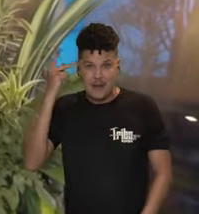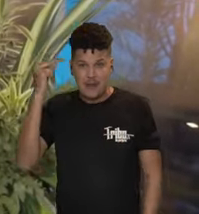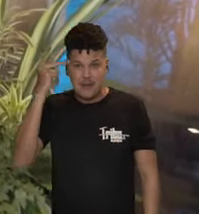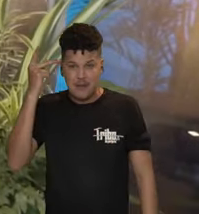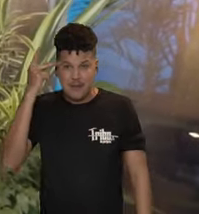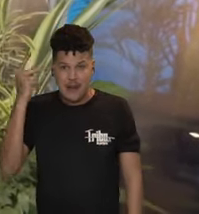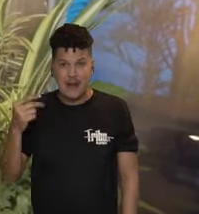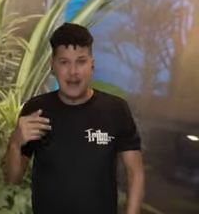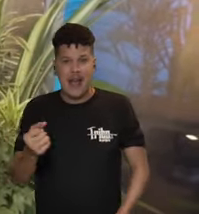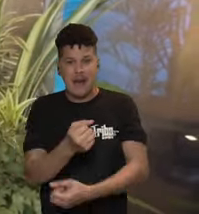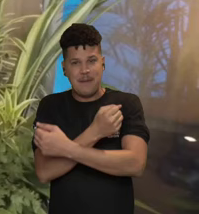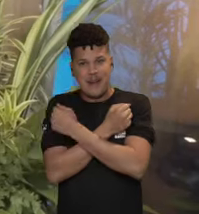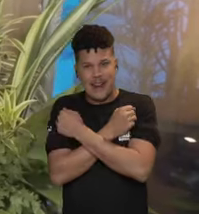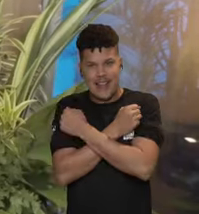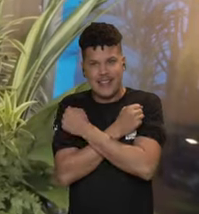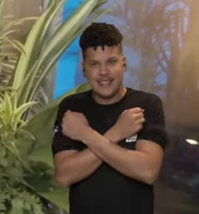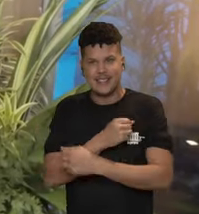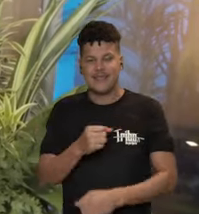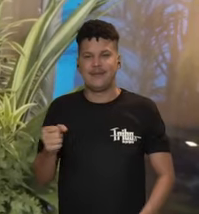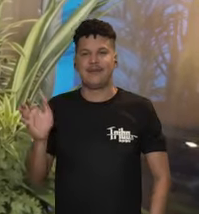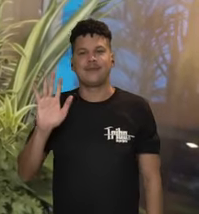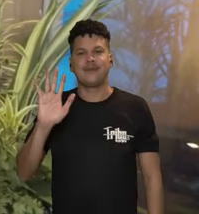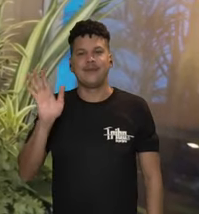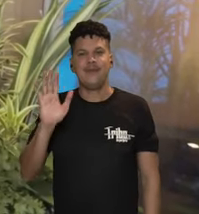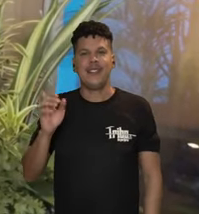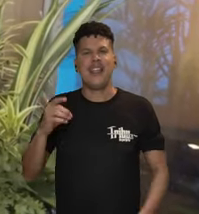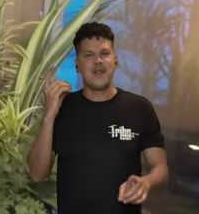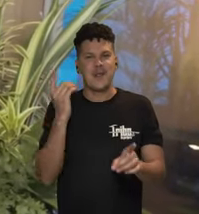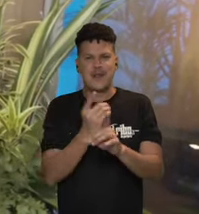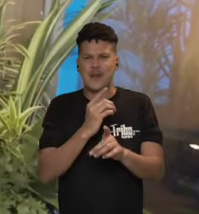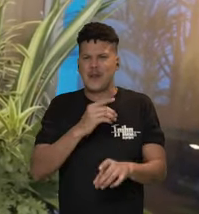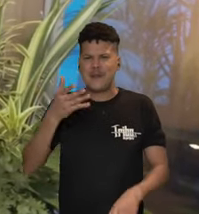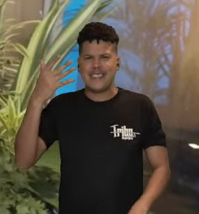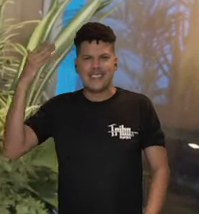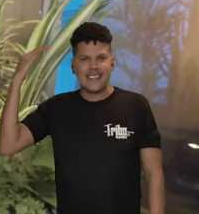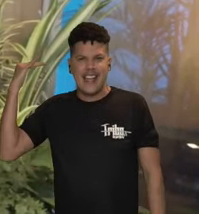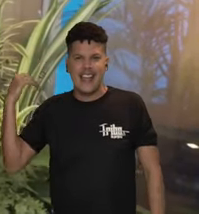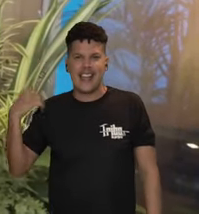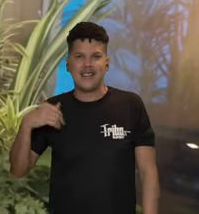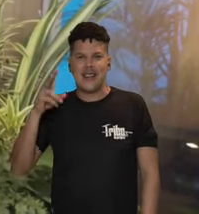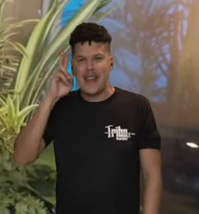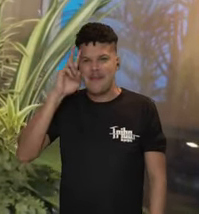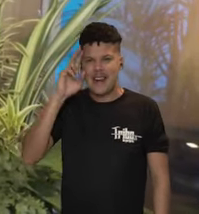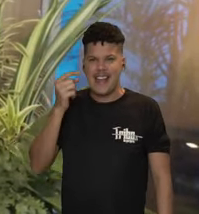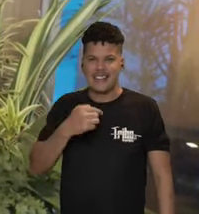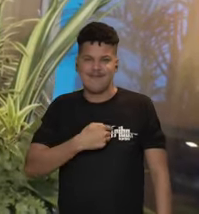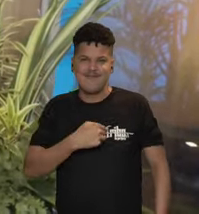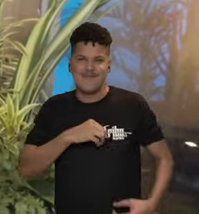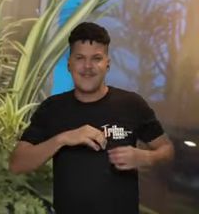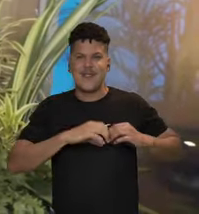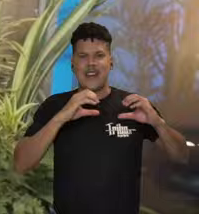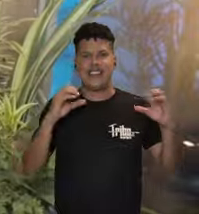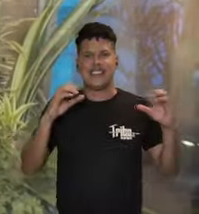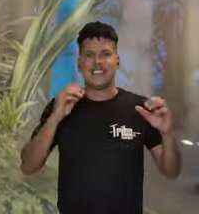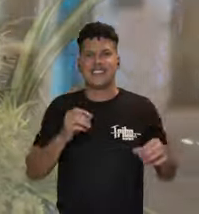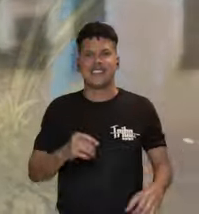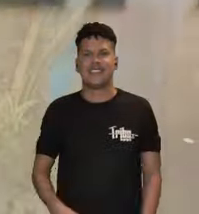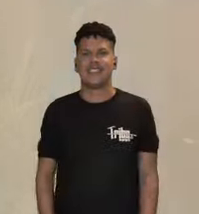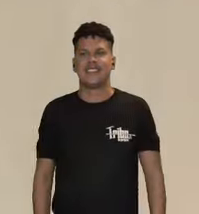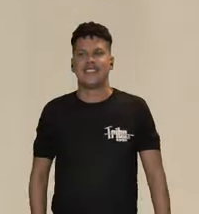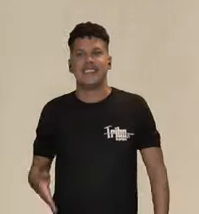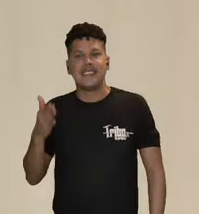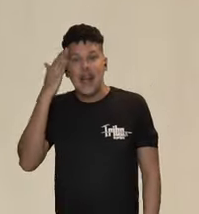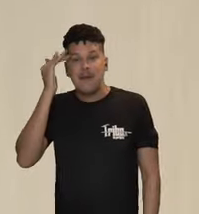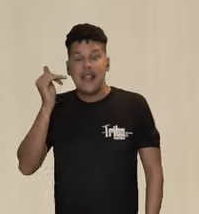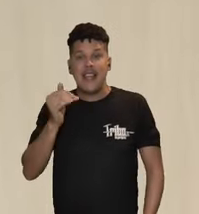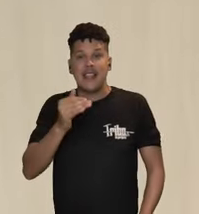Kelvin, abração, mano. Abraço, lembrança aqui daquele dia que nós encontramos foi foda. Lembrança aqui no coração, tudo de bom, meu parceiro, sabe, aqui tem umas... Os caras